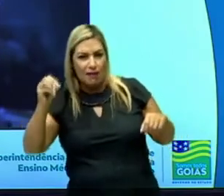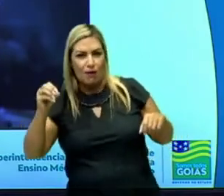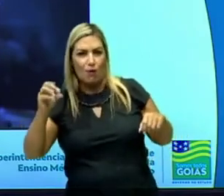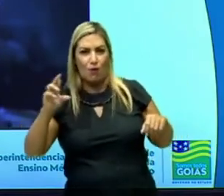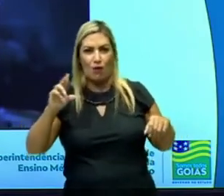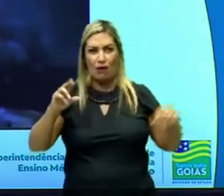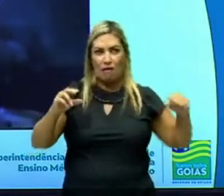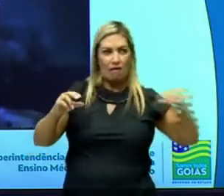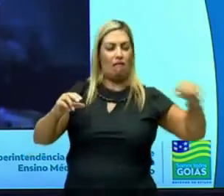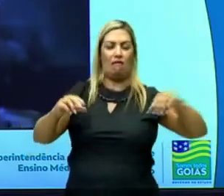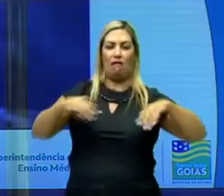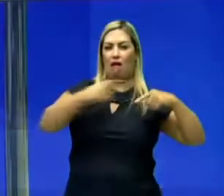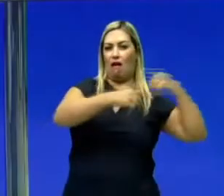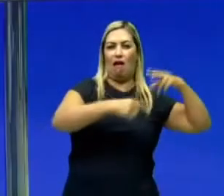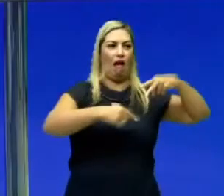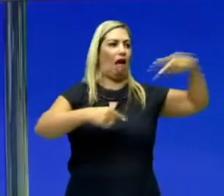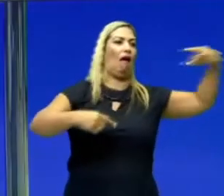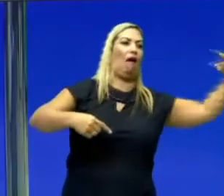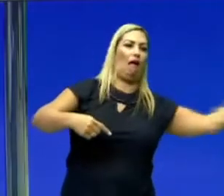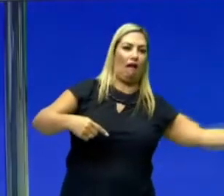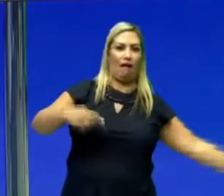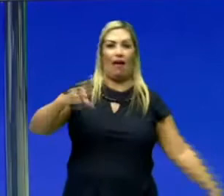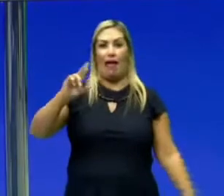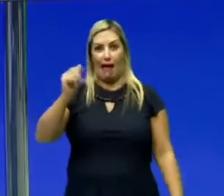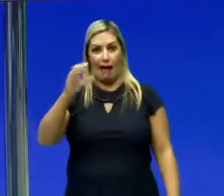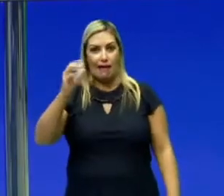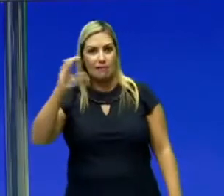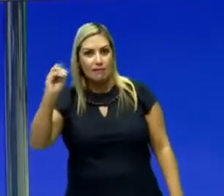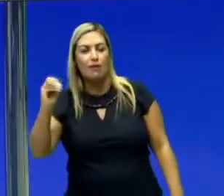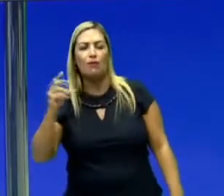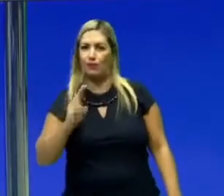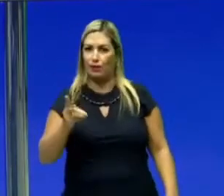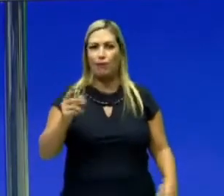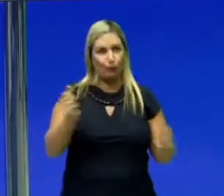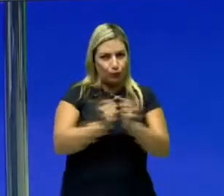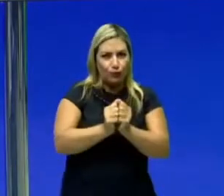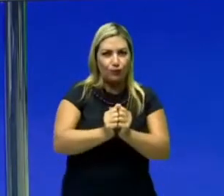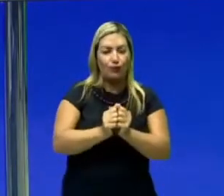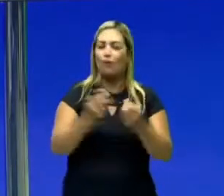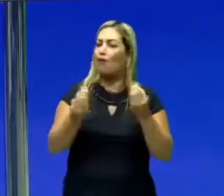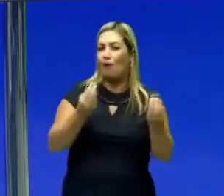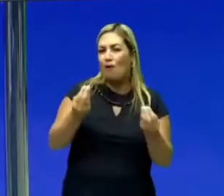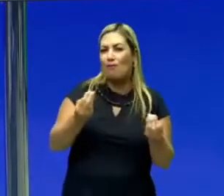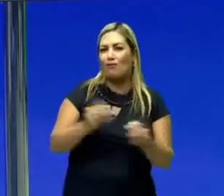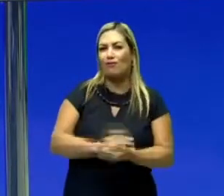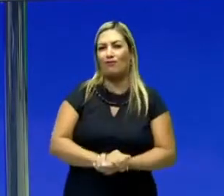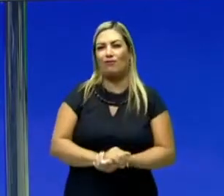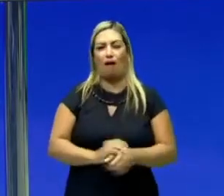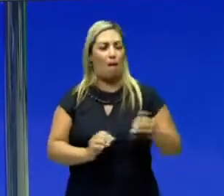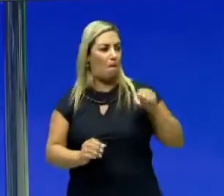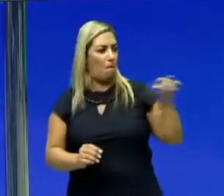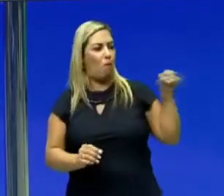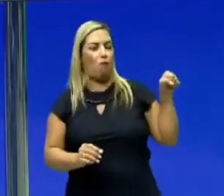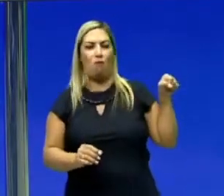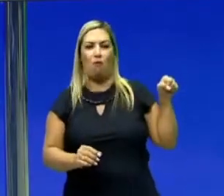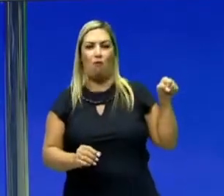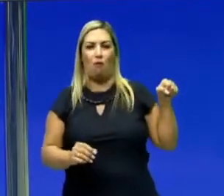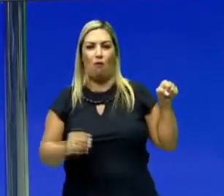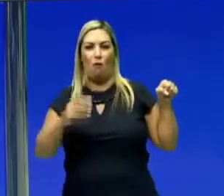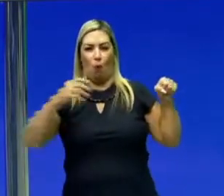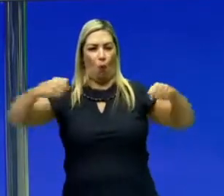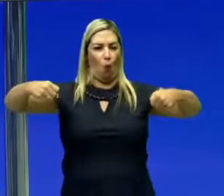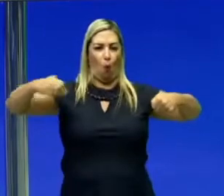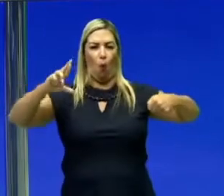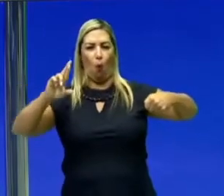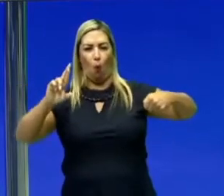um soco? A ação e reação sempre andam juntas? Como é que funciona? Quando você dá um soco aqui no Hulk, dá o